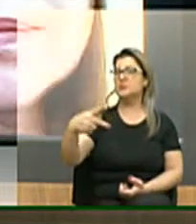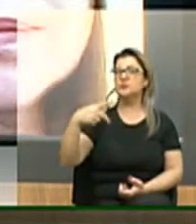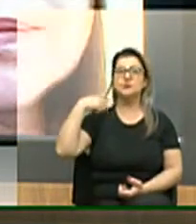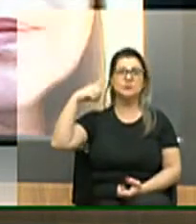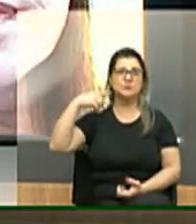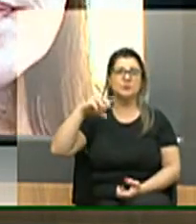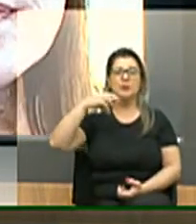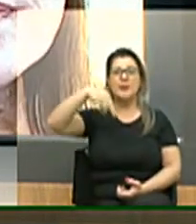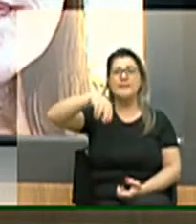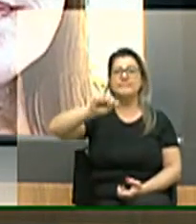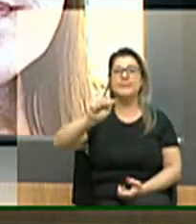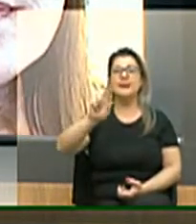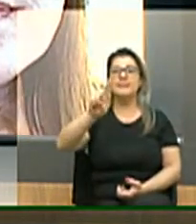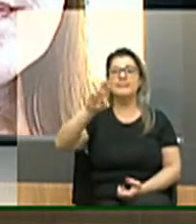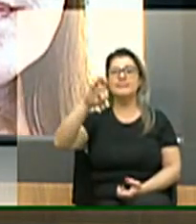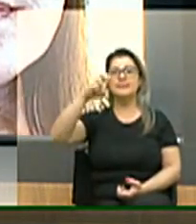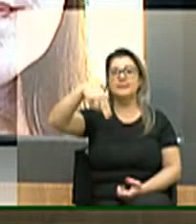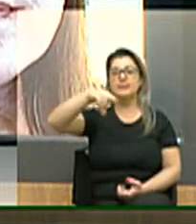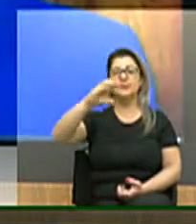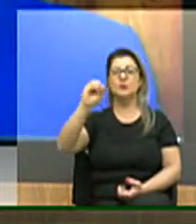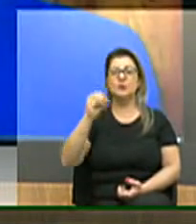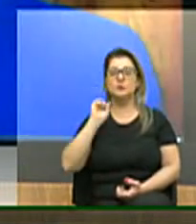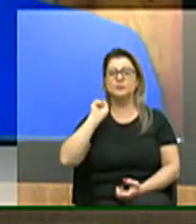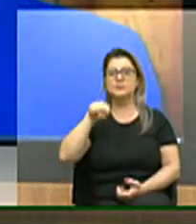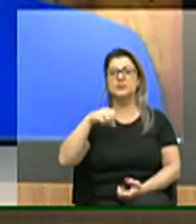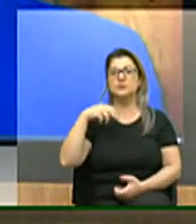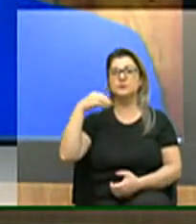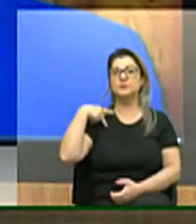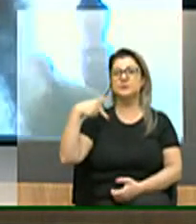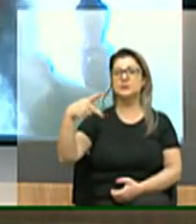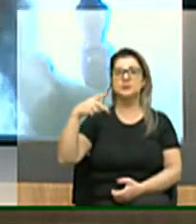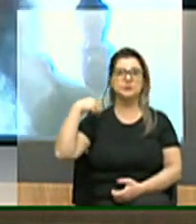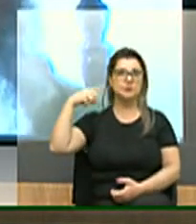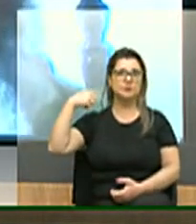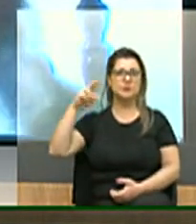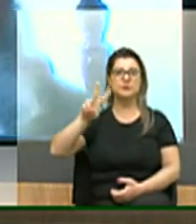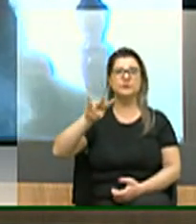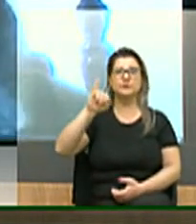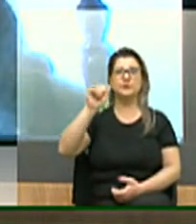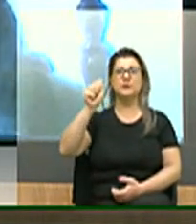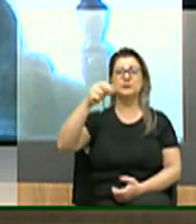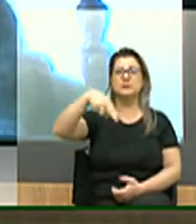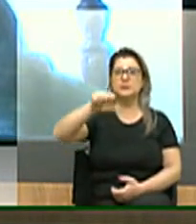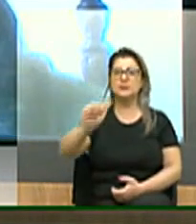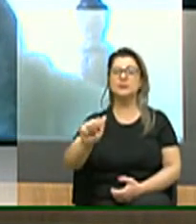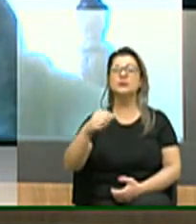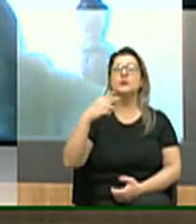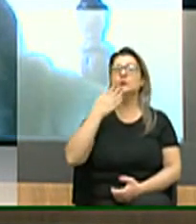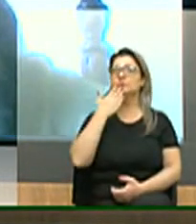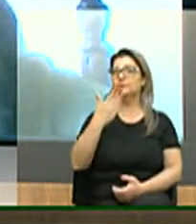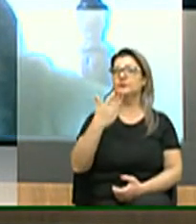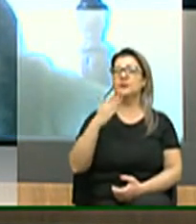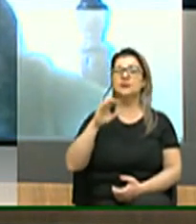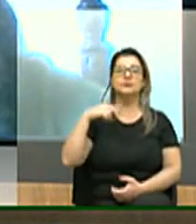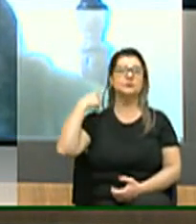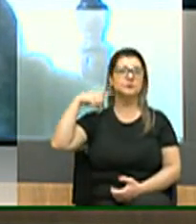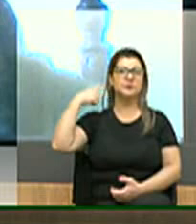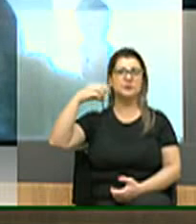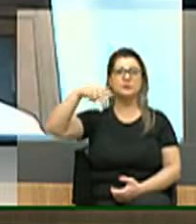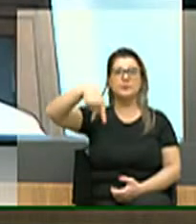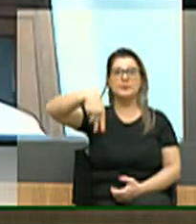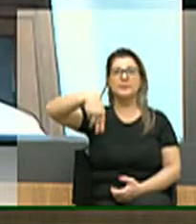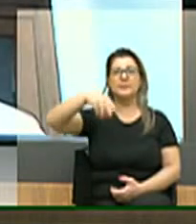Marenco. Sim, presidente. Deputado Luiz Henrique Viana. Favorável. Deputado Matheus